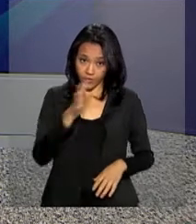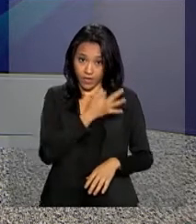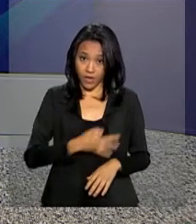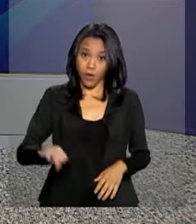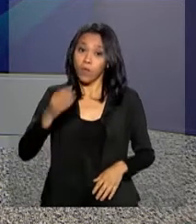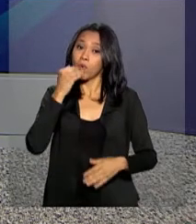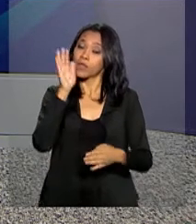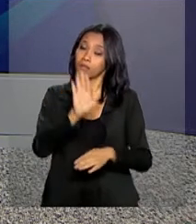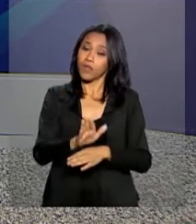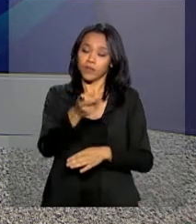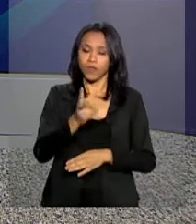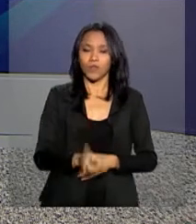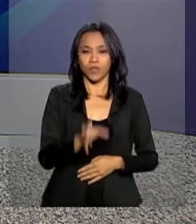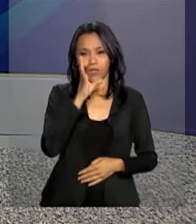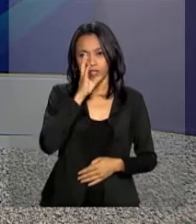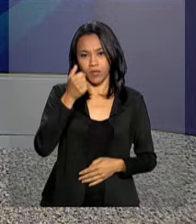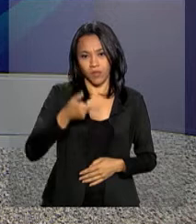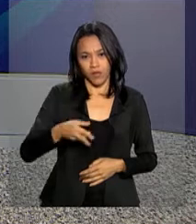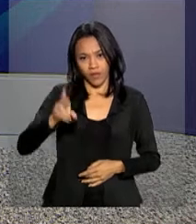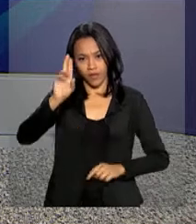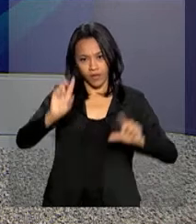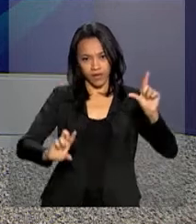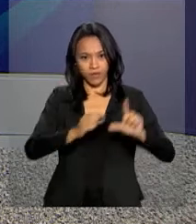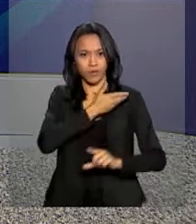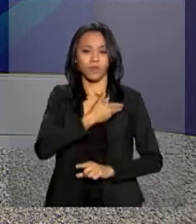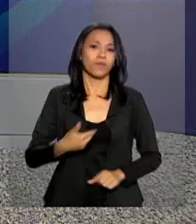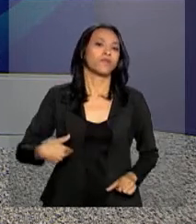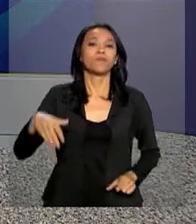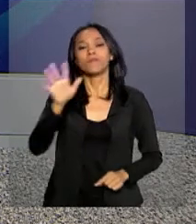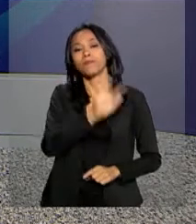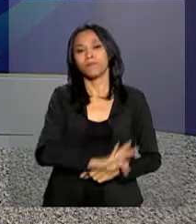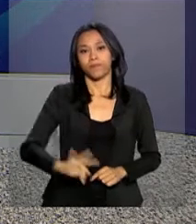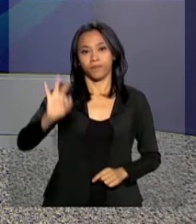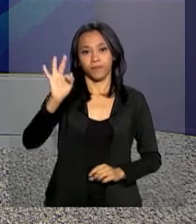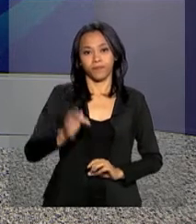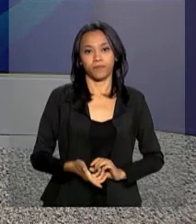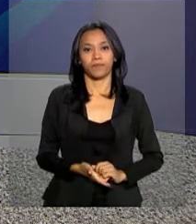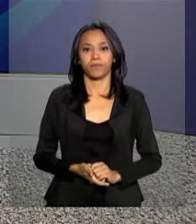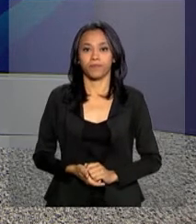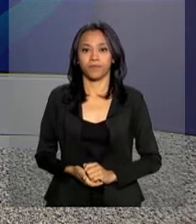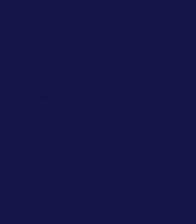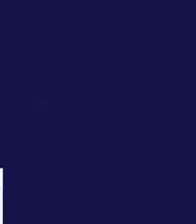boa tarde pra você continue com a gente aqui na nbr a tv do governo federal